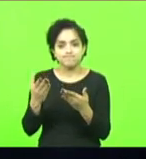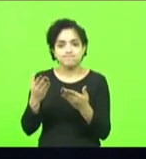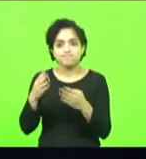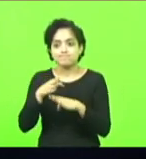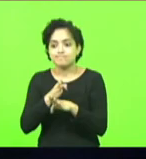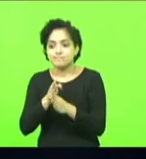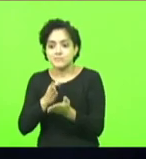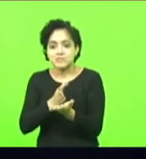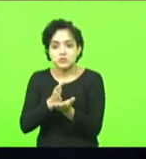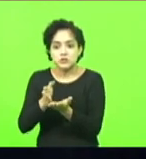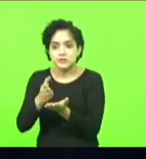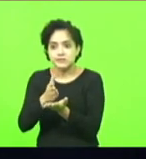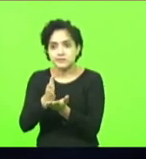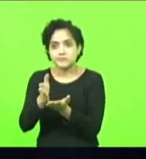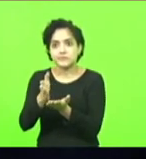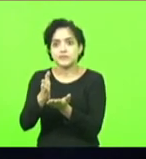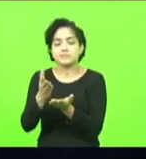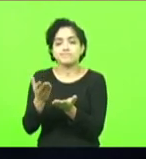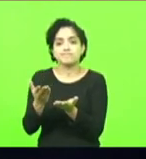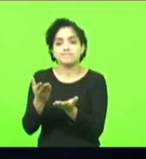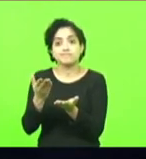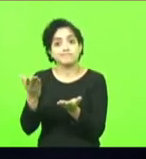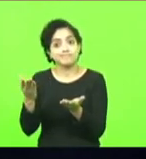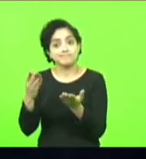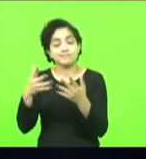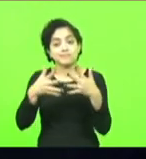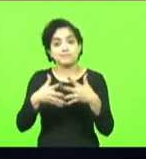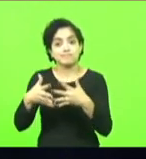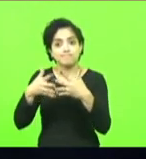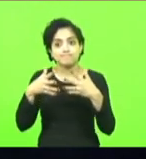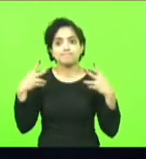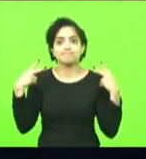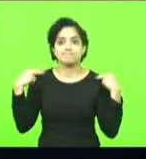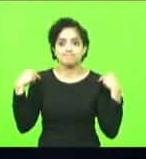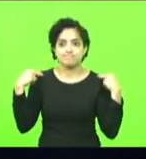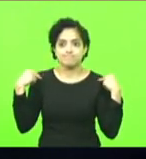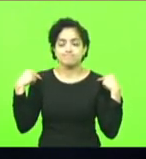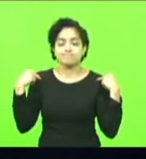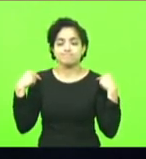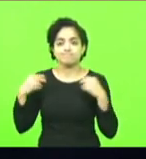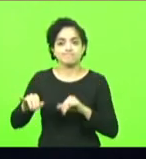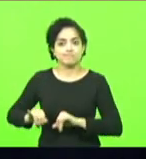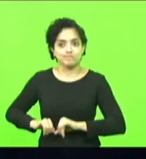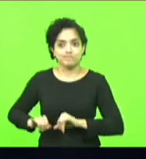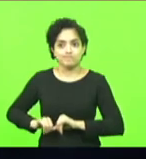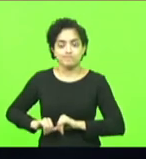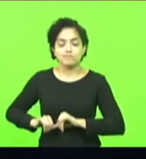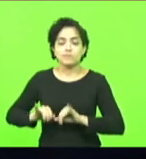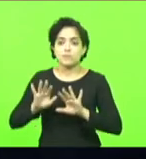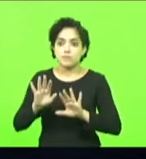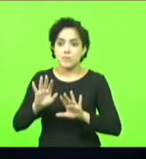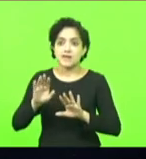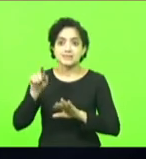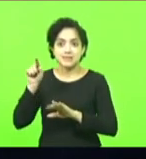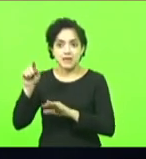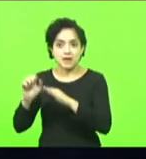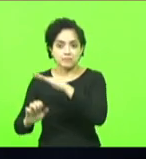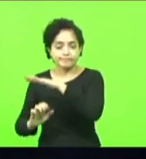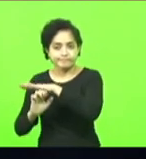poder sobreviver. Imagina o coitado caminhoneiro que está sofrendo. E a Petrobras aprova